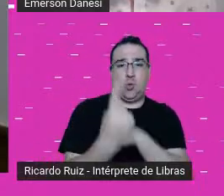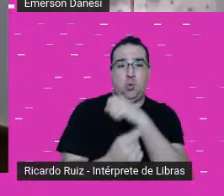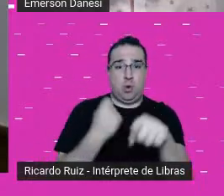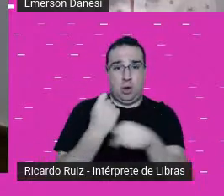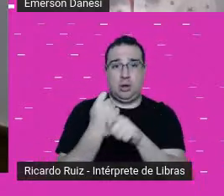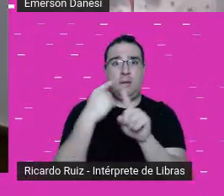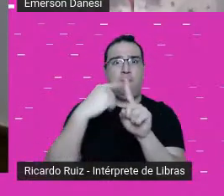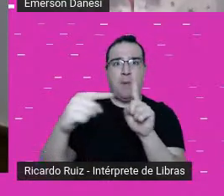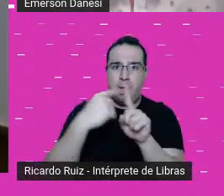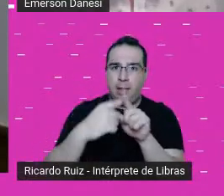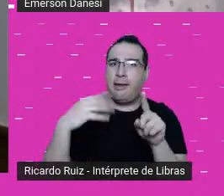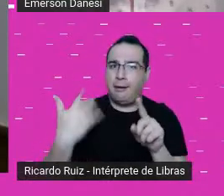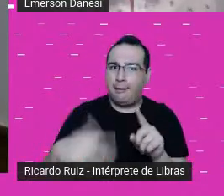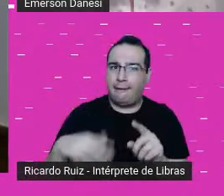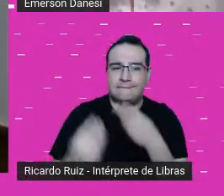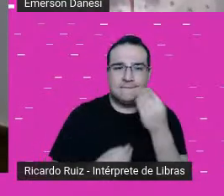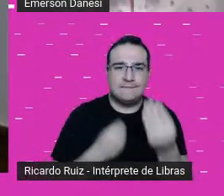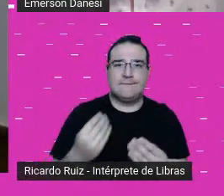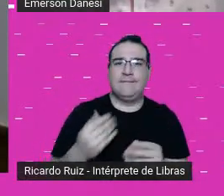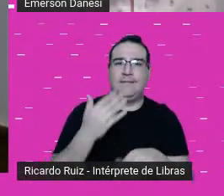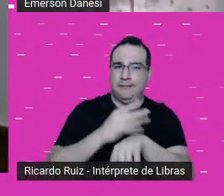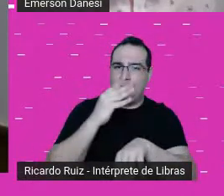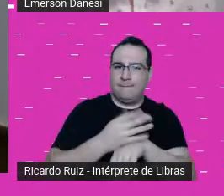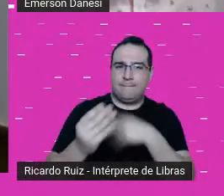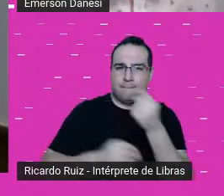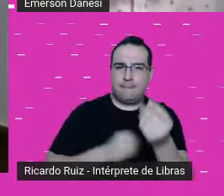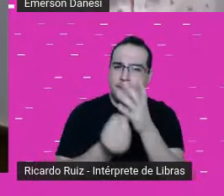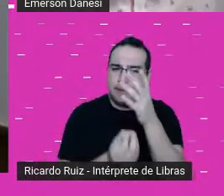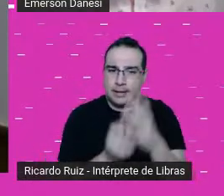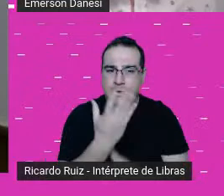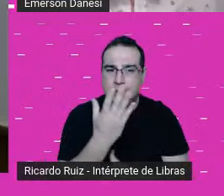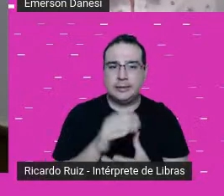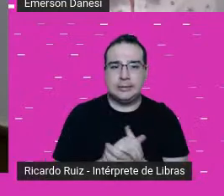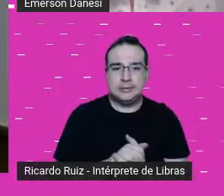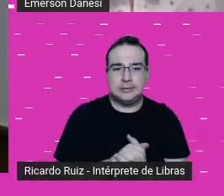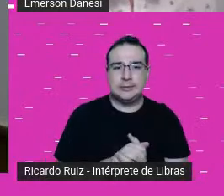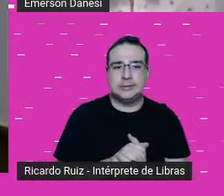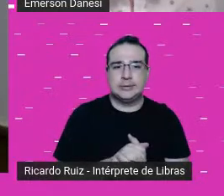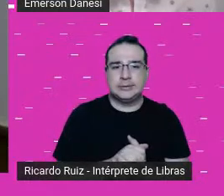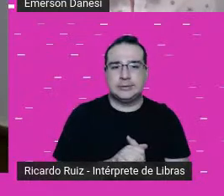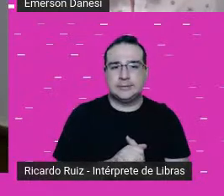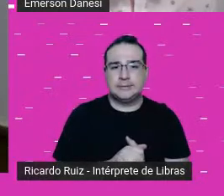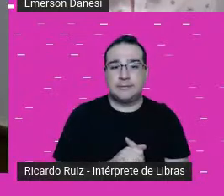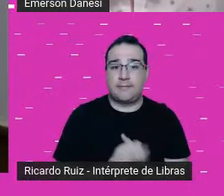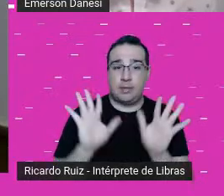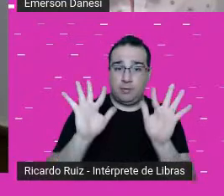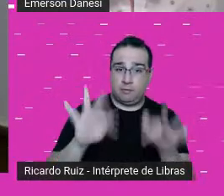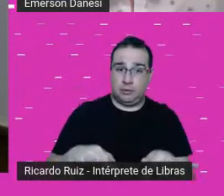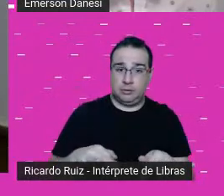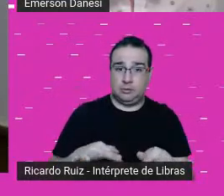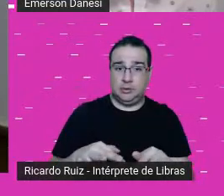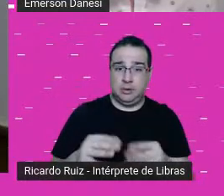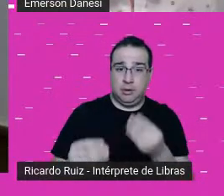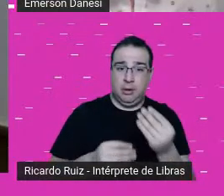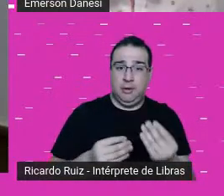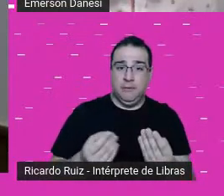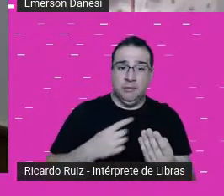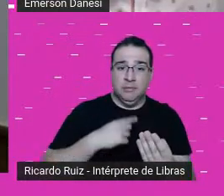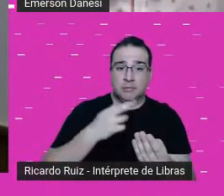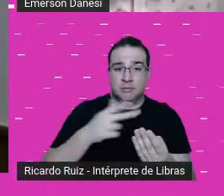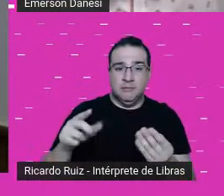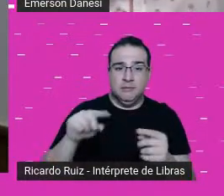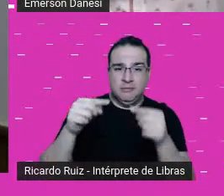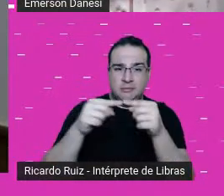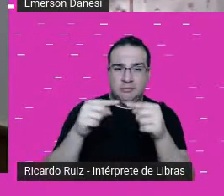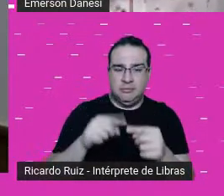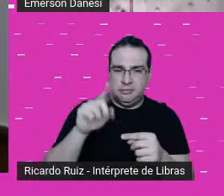né? Durou um ano e meio de ensaio, de criação. E no final, uma outra coisa que eu